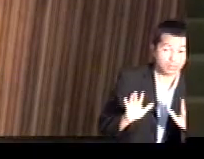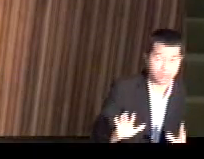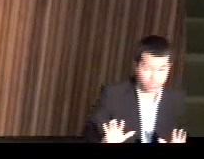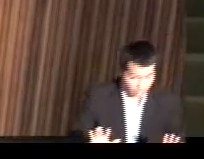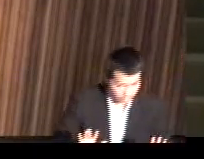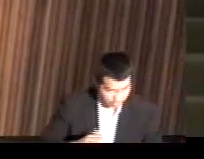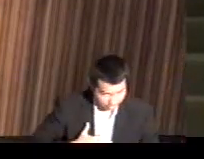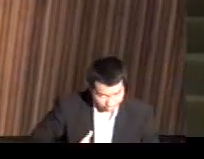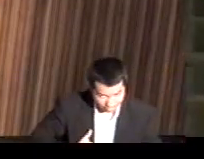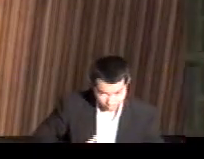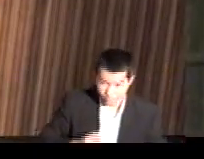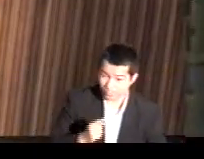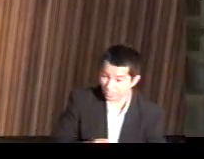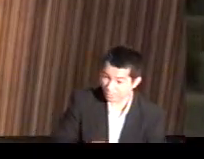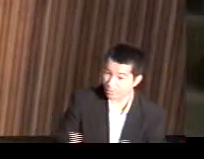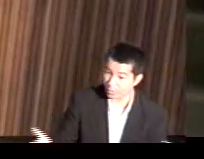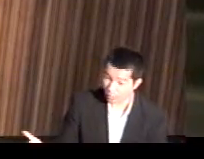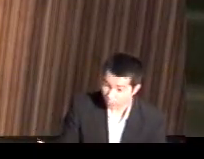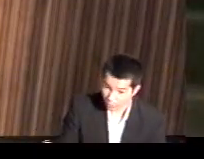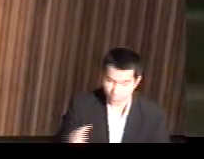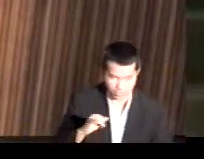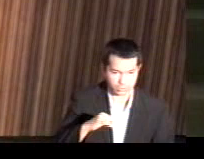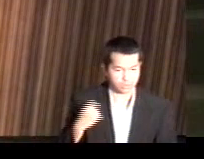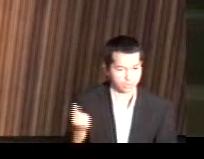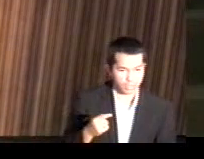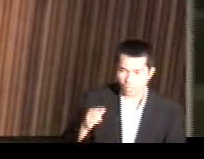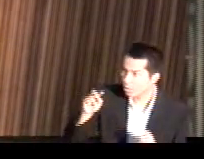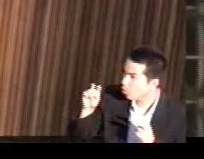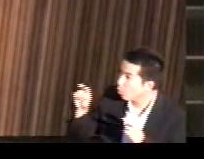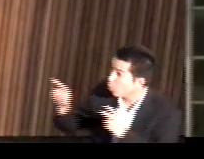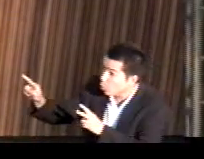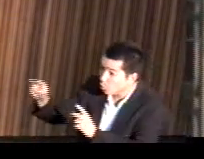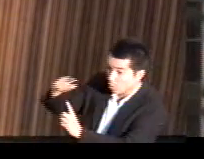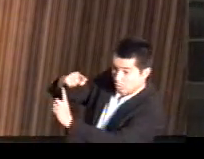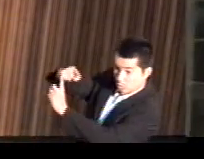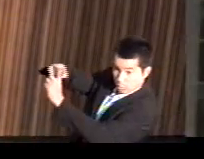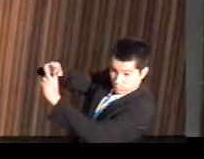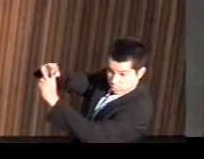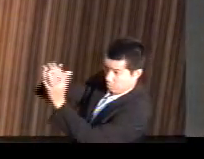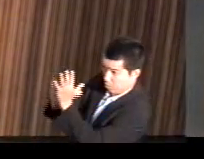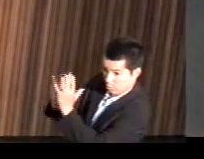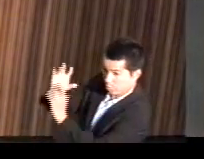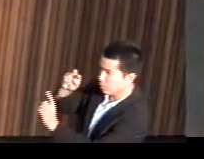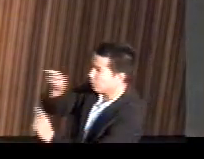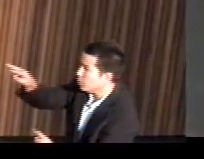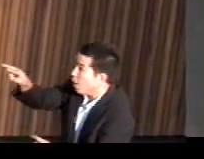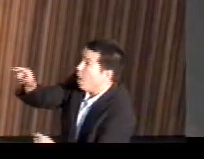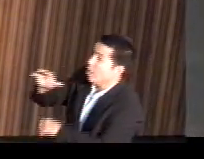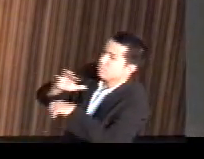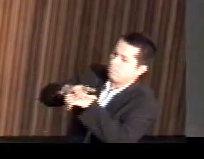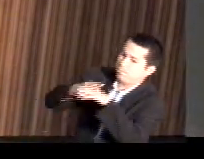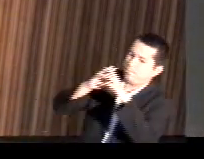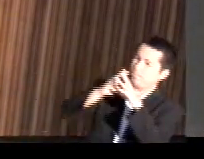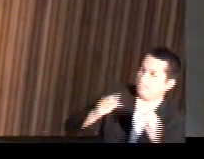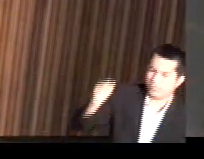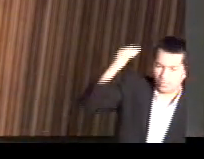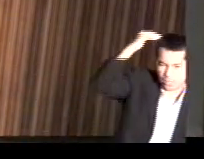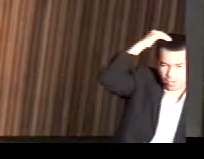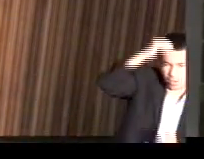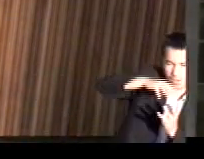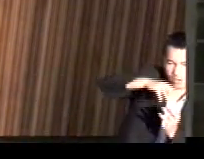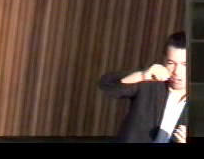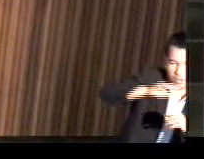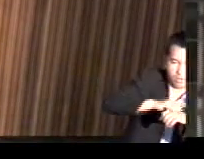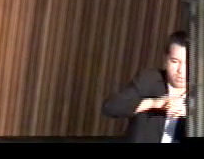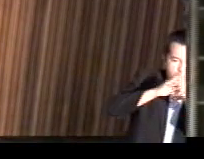E a gente tem essa figura no Velho Testamento sendo apontada no Novo Testamento. Outra figura tipológica